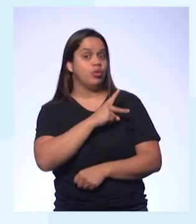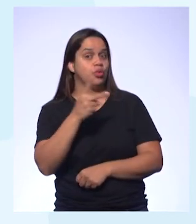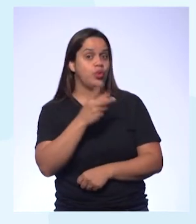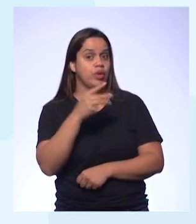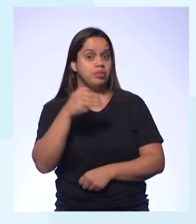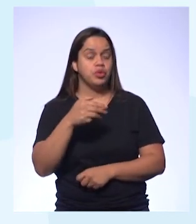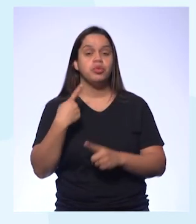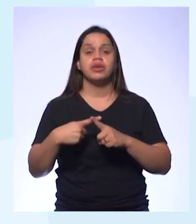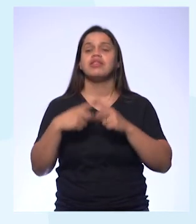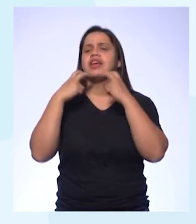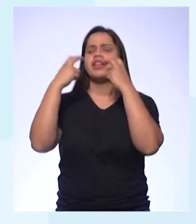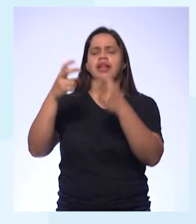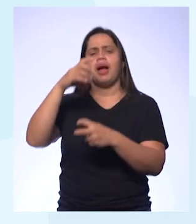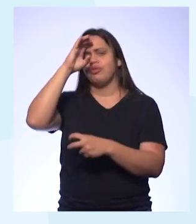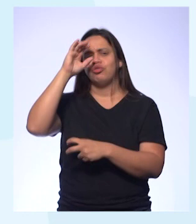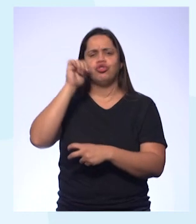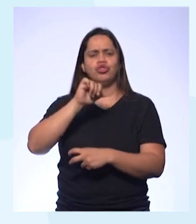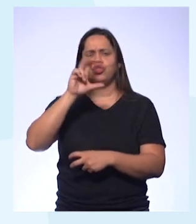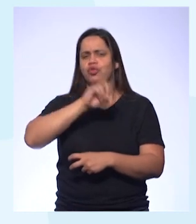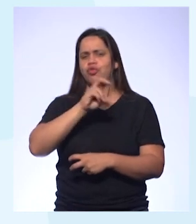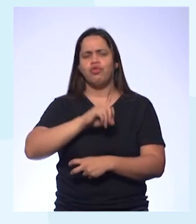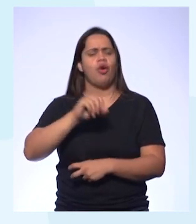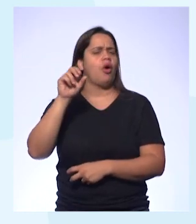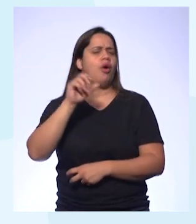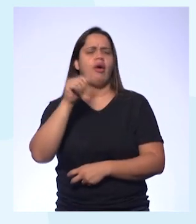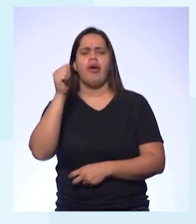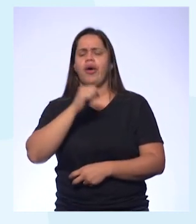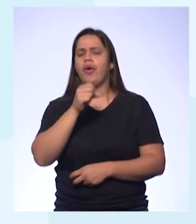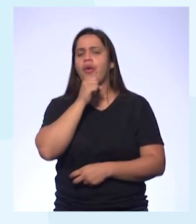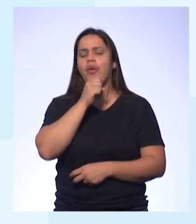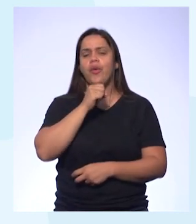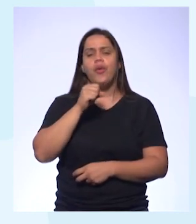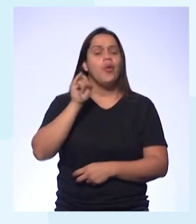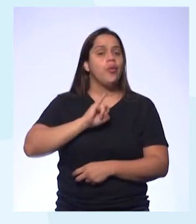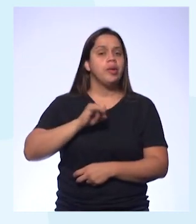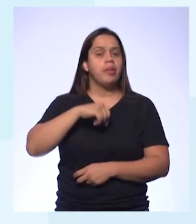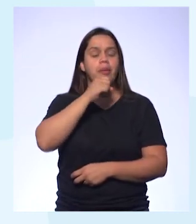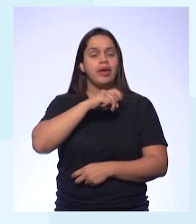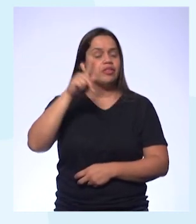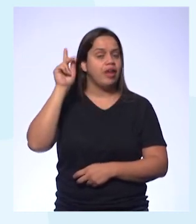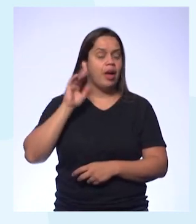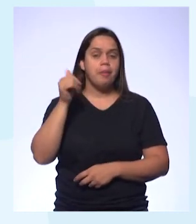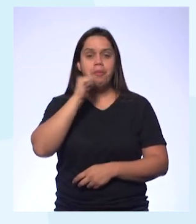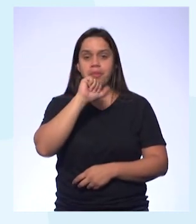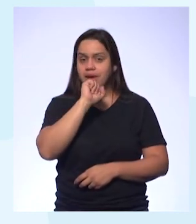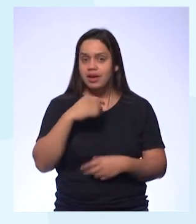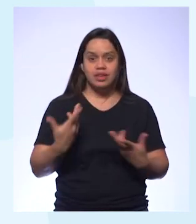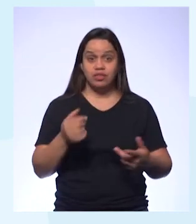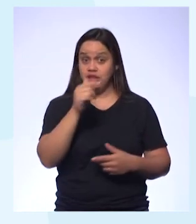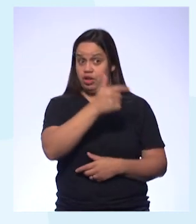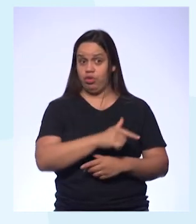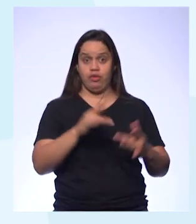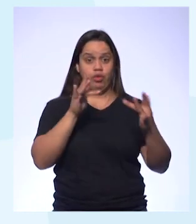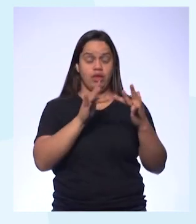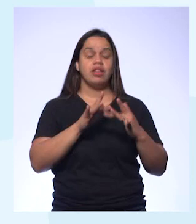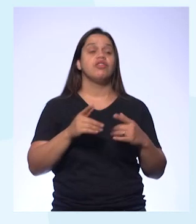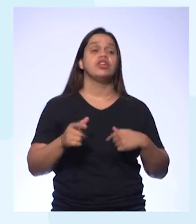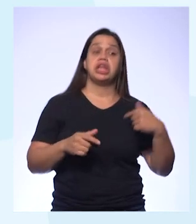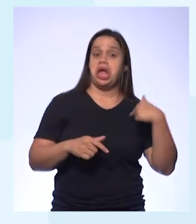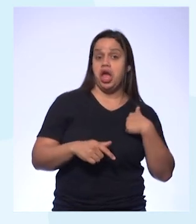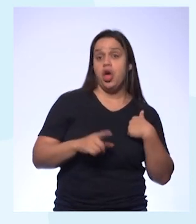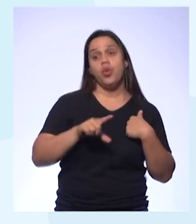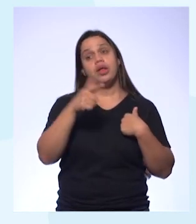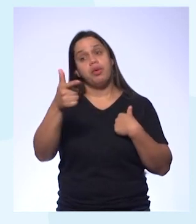vocês gritarem aí pro tio, pra tia, pra avó, pro irmão mais velho, pra mãe. Se você não teve esse contato, coloca você e coloca se alguém